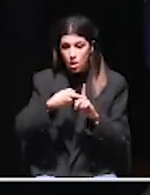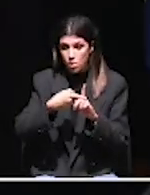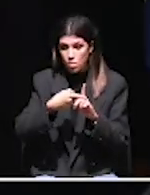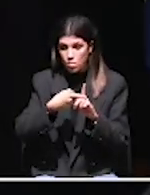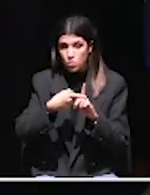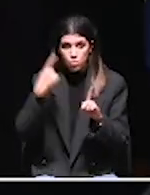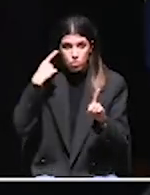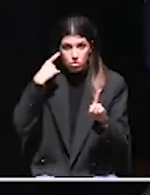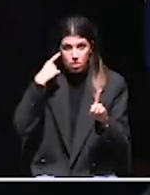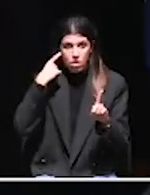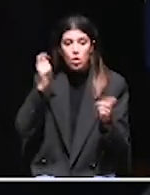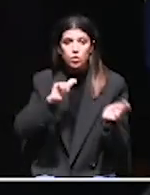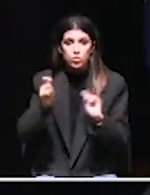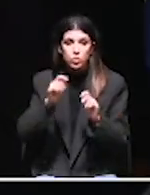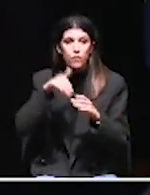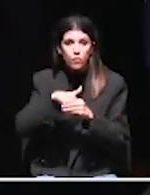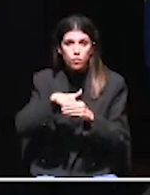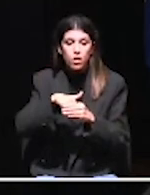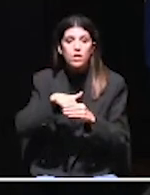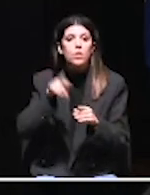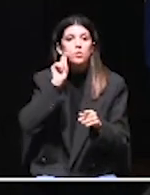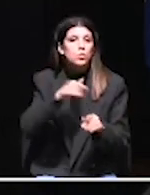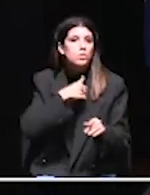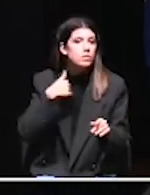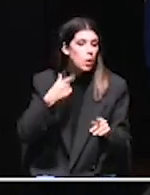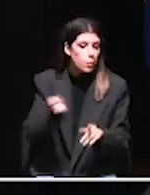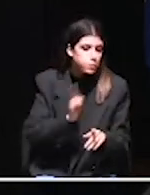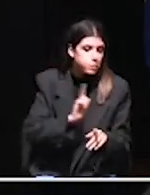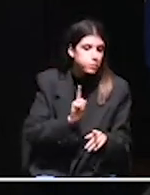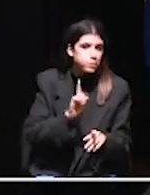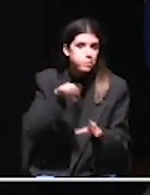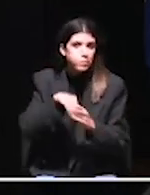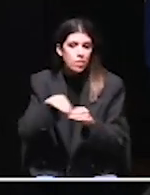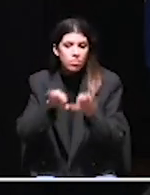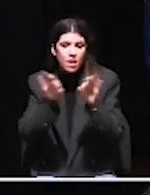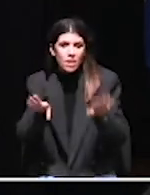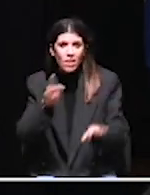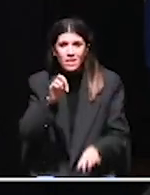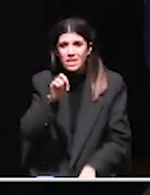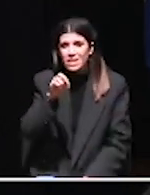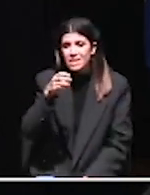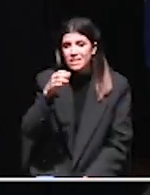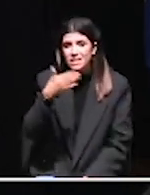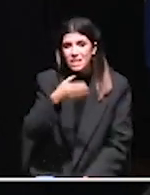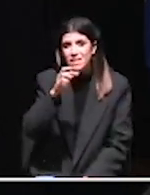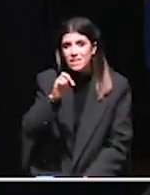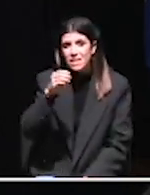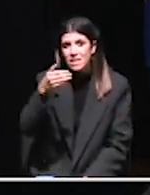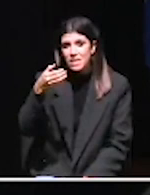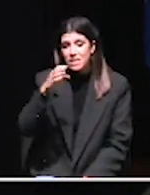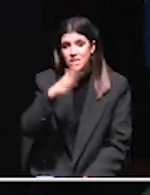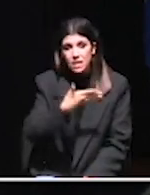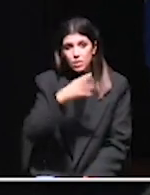aqui a discutir e iremos votar uma proposta que não é um seguro de saúde, nem abrange de forma igual os 130 mil residentes com mais de 65